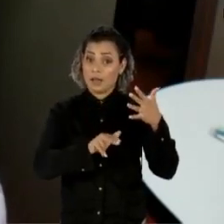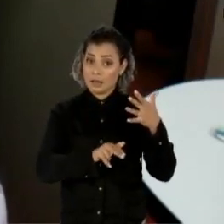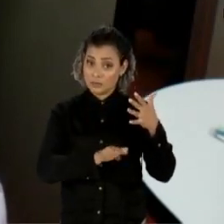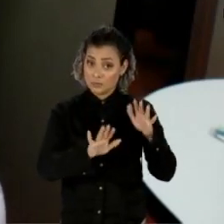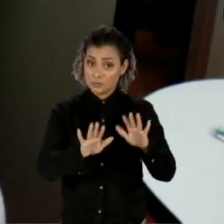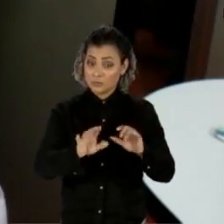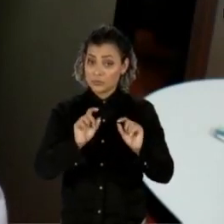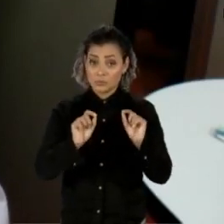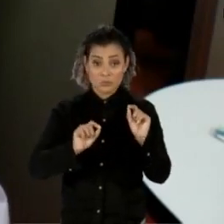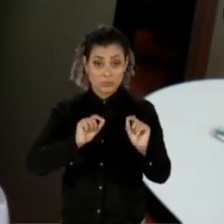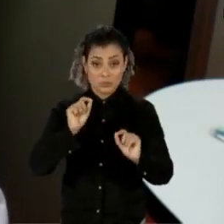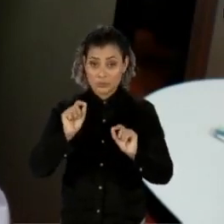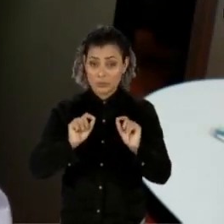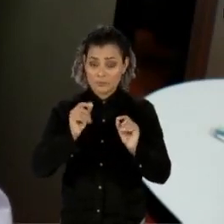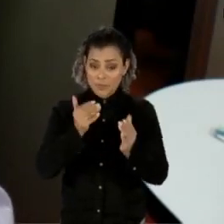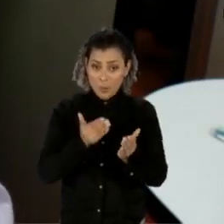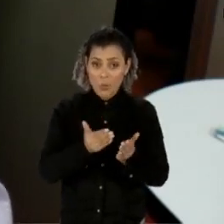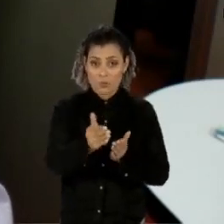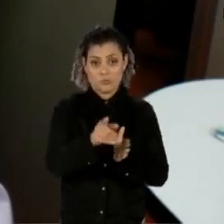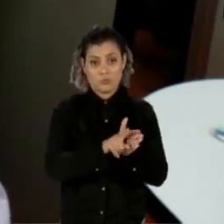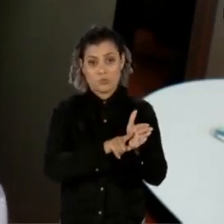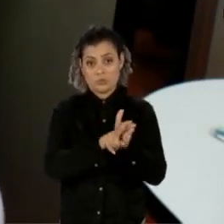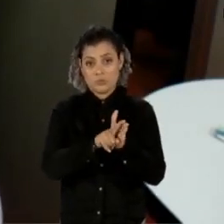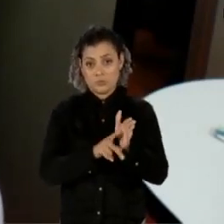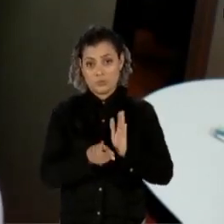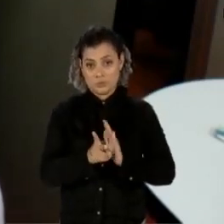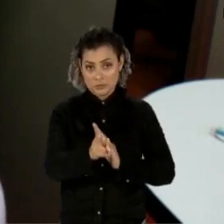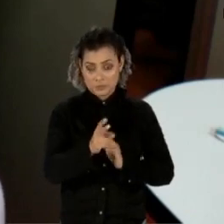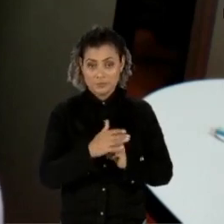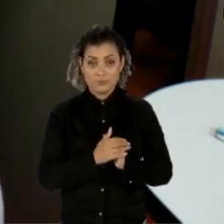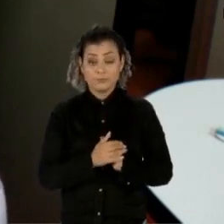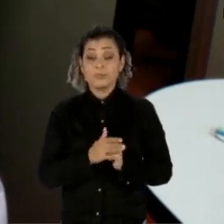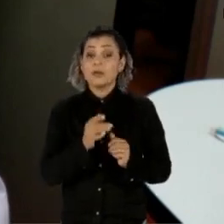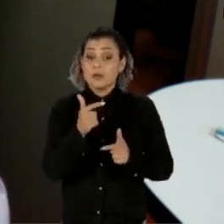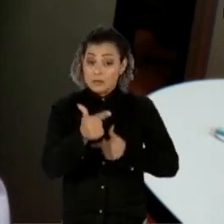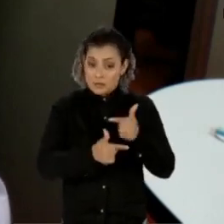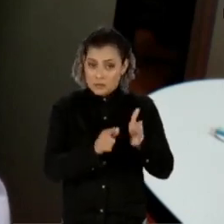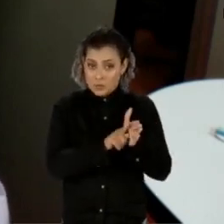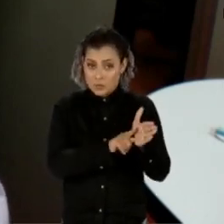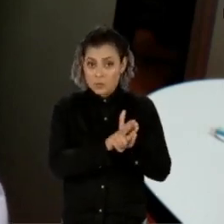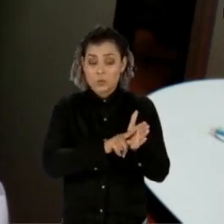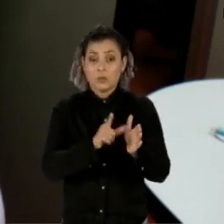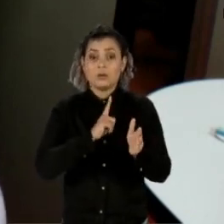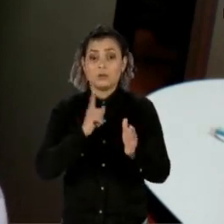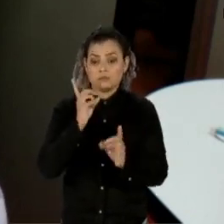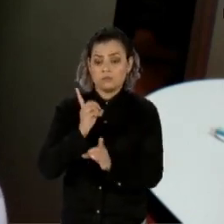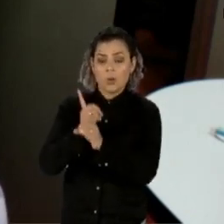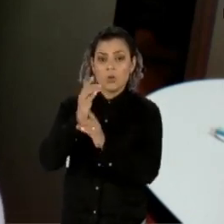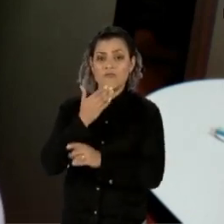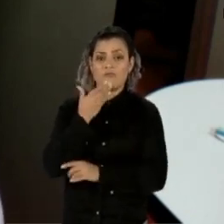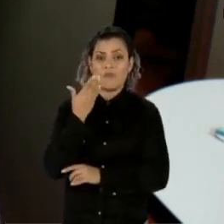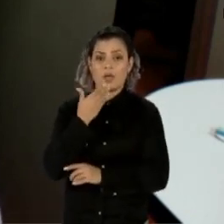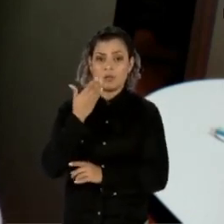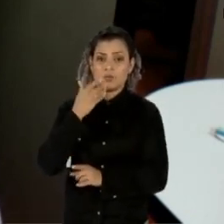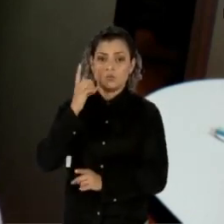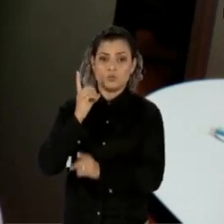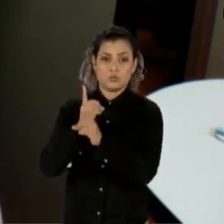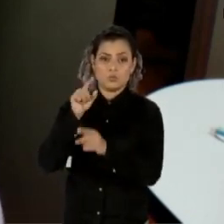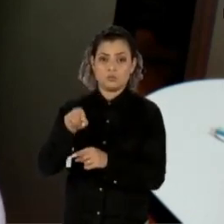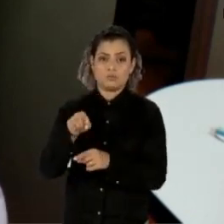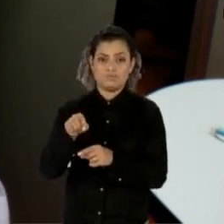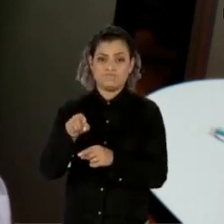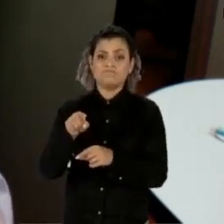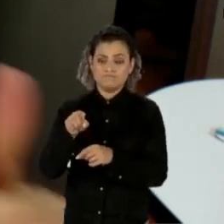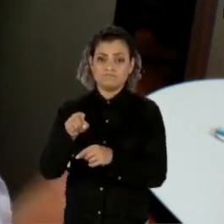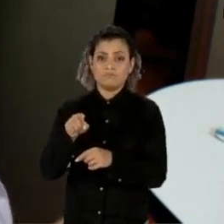pra continuar trabalhando uma delas é exatamente o que fazer um nerd diagnóstico fácil que a gente possa aplicar esse